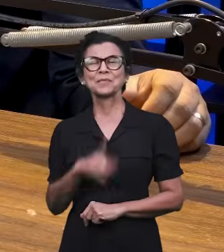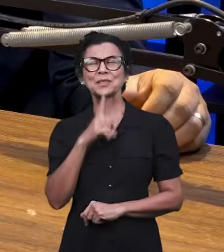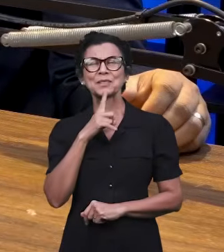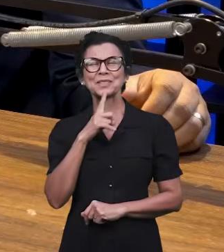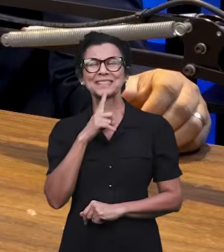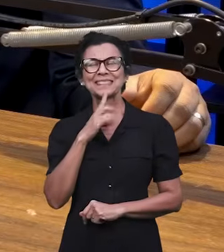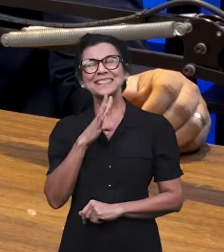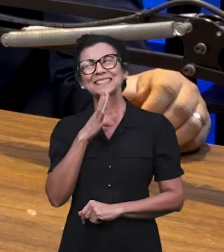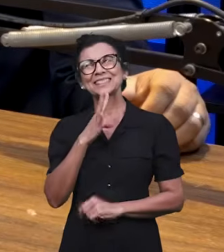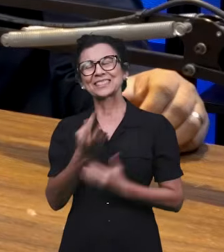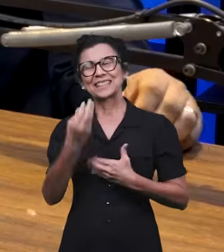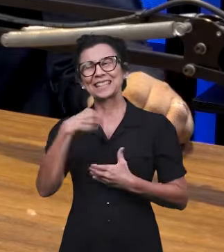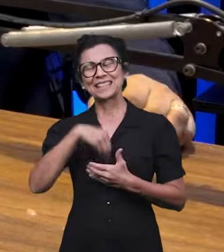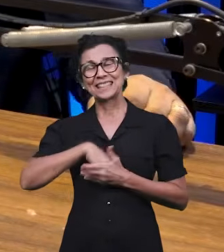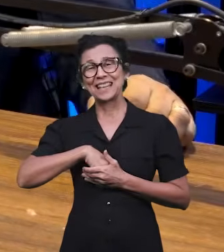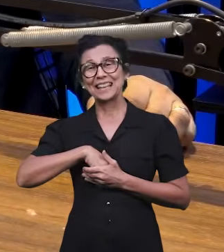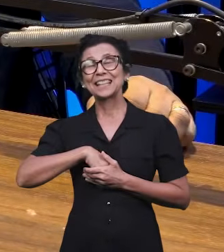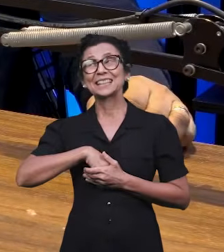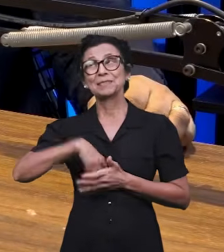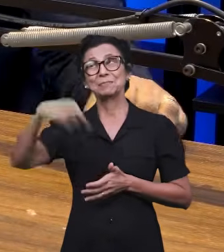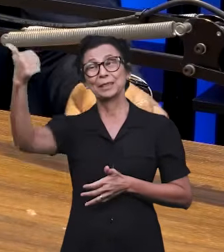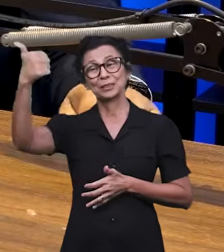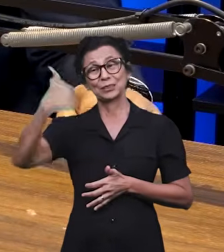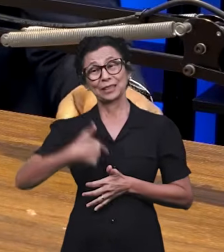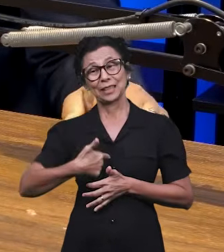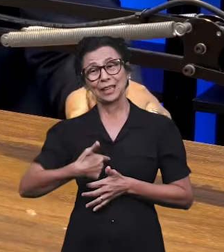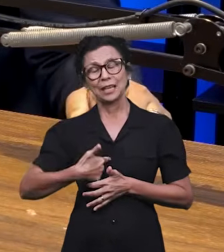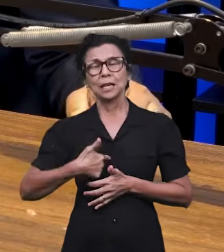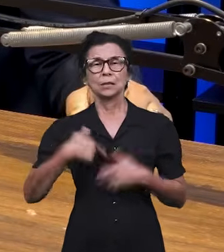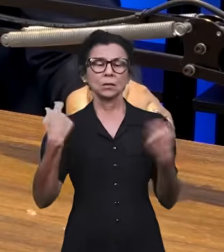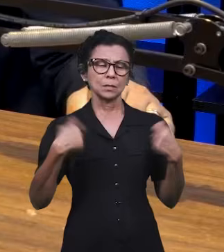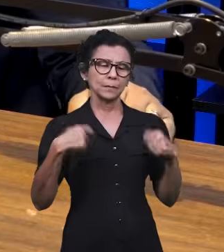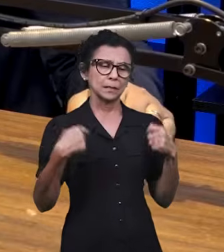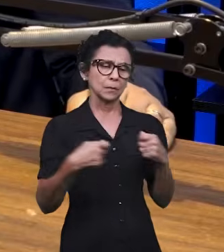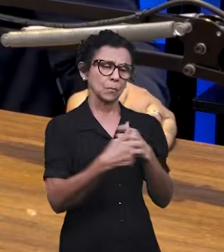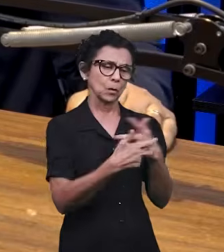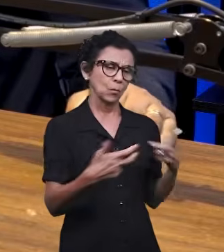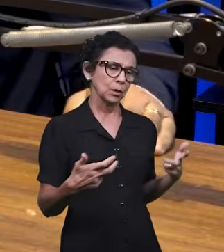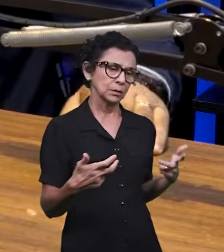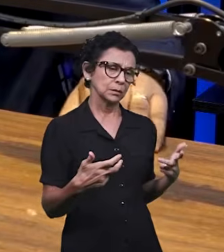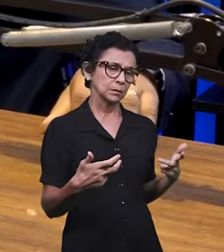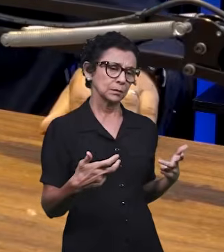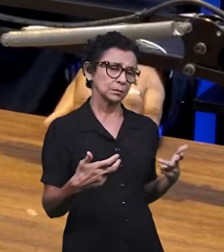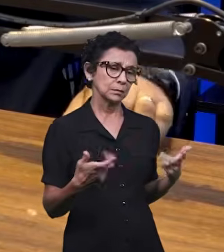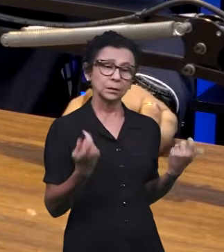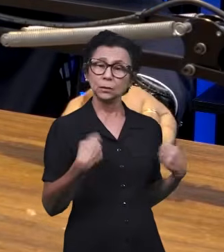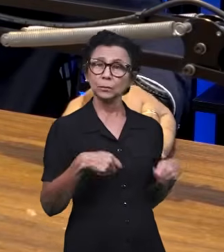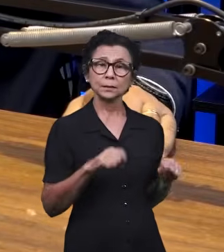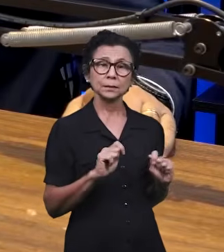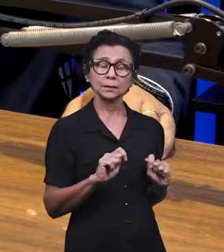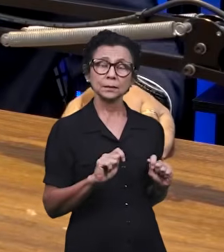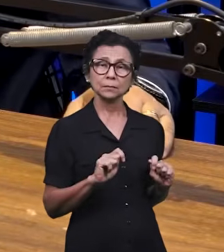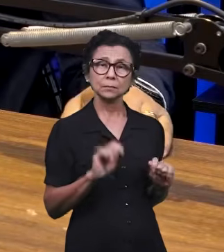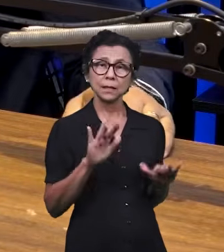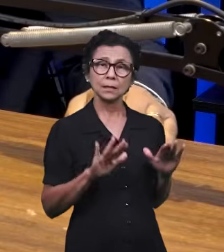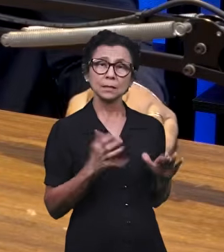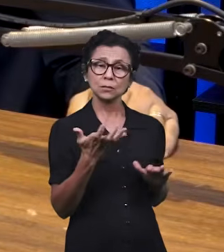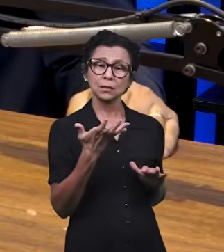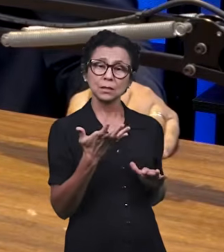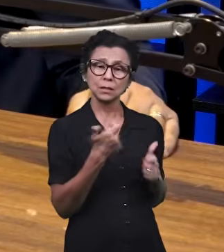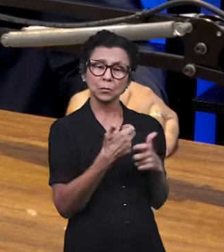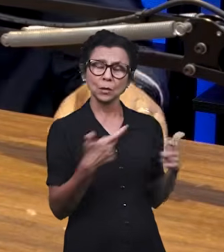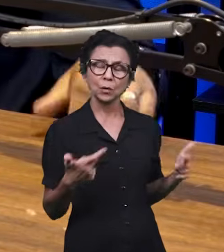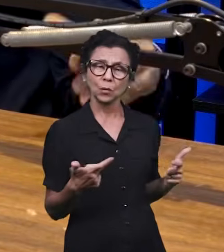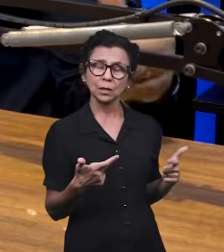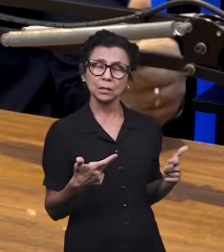que nós. É verdade. Né? Às vezes nós achamos que precisamos de uma coisa e não precisamos dela. Às vezes nós queremos uma coisa e não é aquilo que vai nos fazer